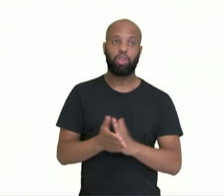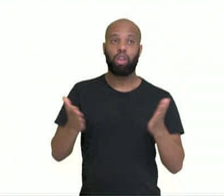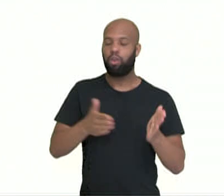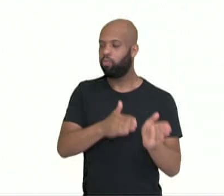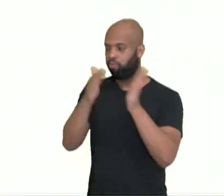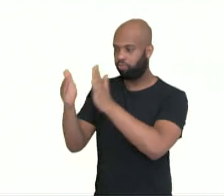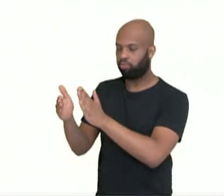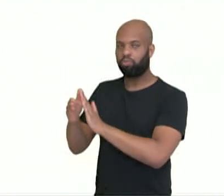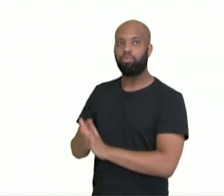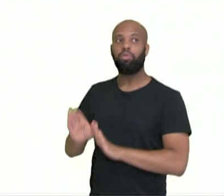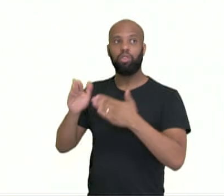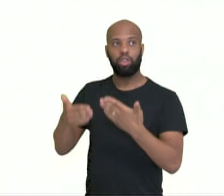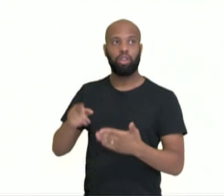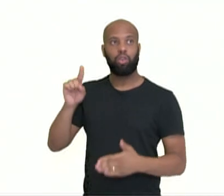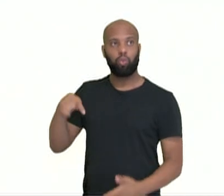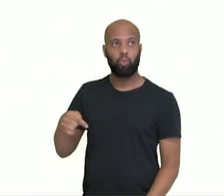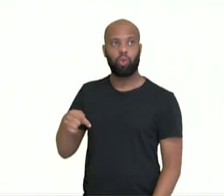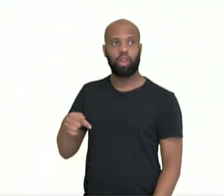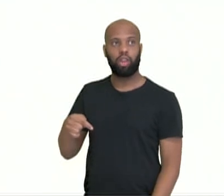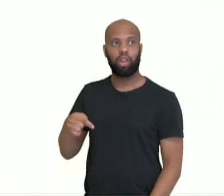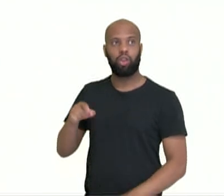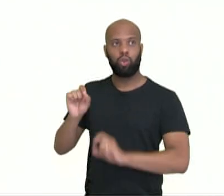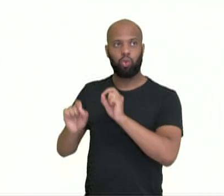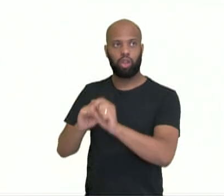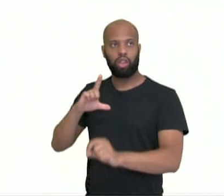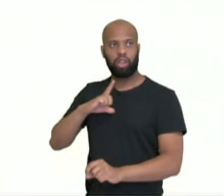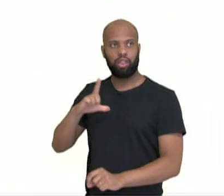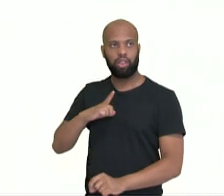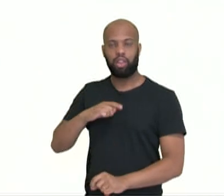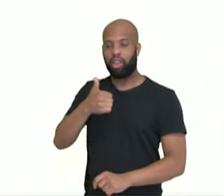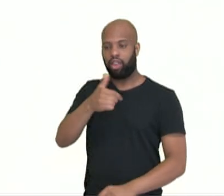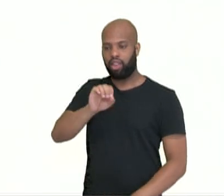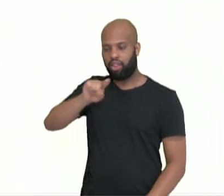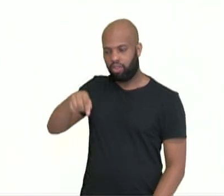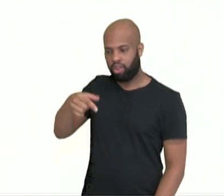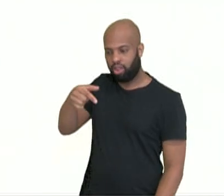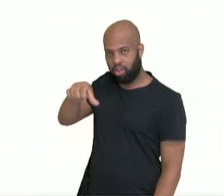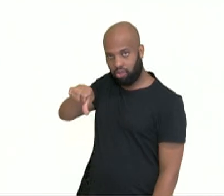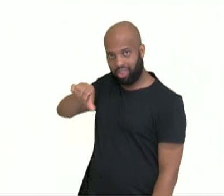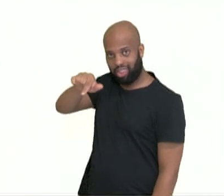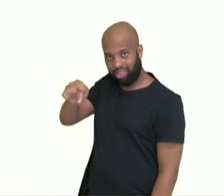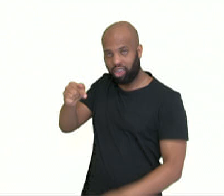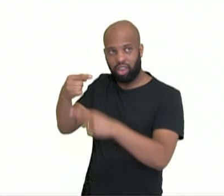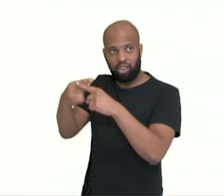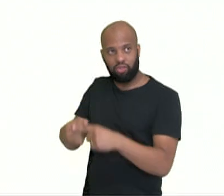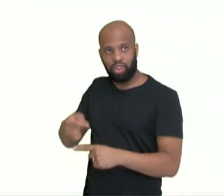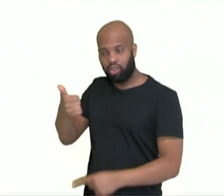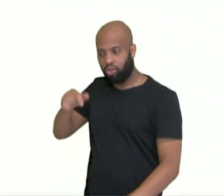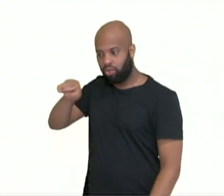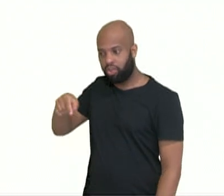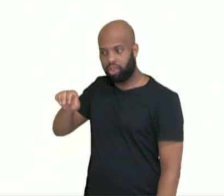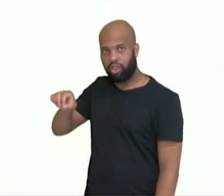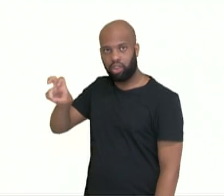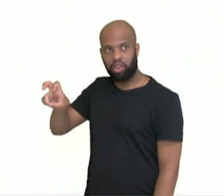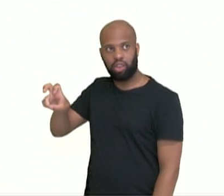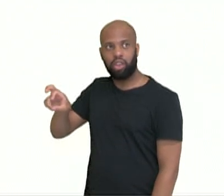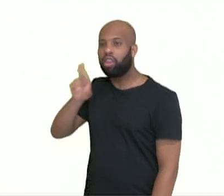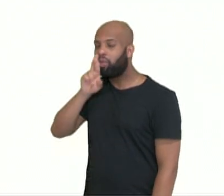calculo 5% sobre os 10,97, multiplica por 1,05, vai me dar aproximadamente